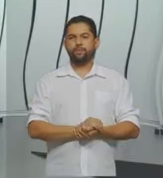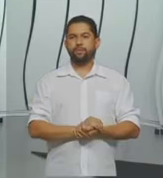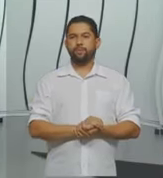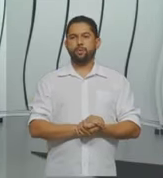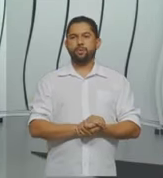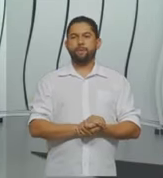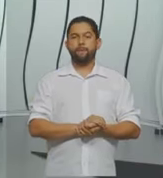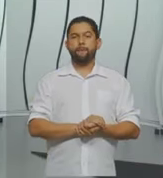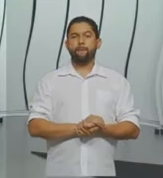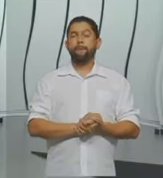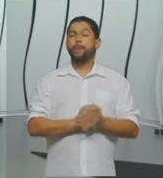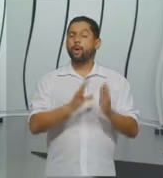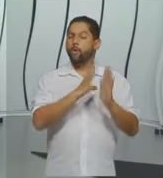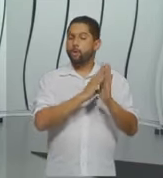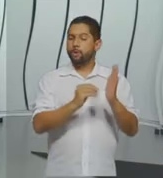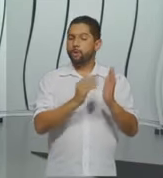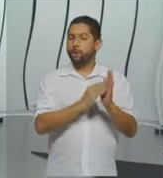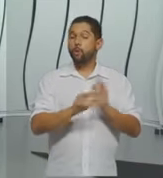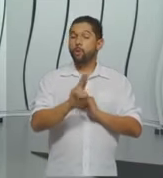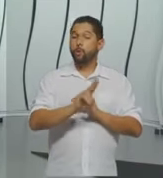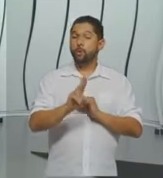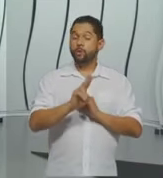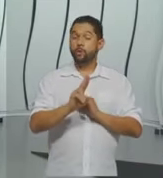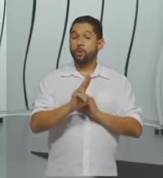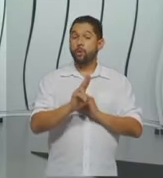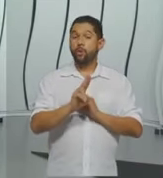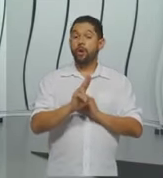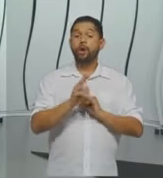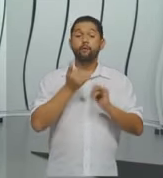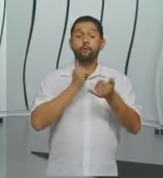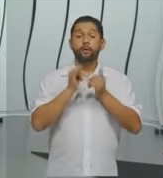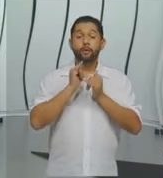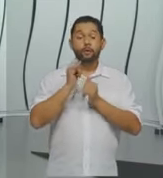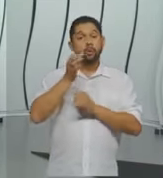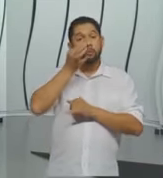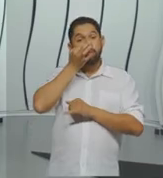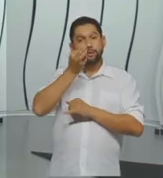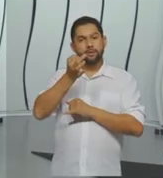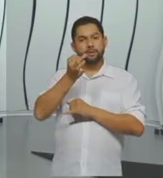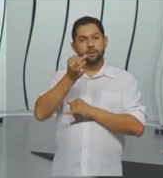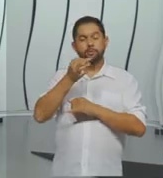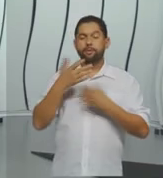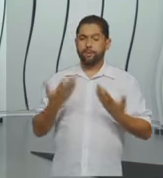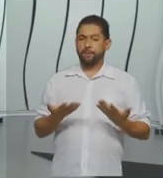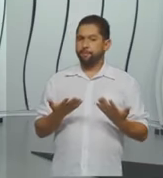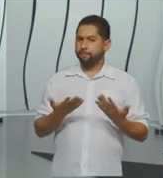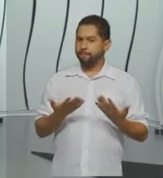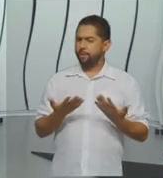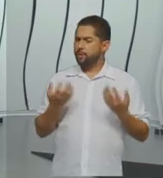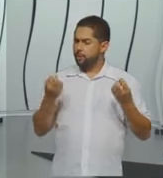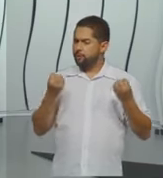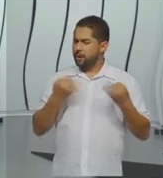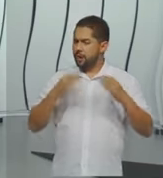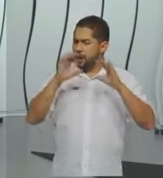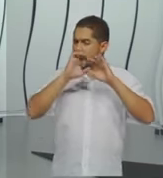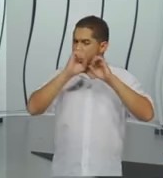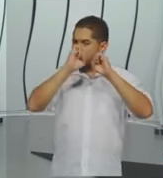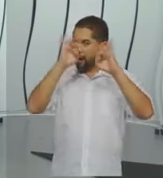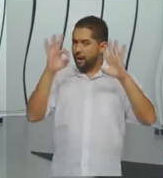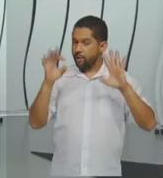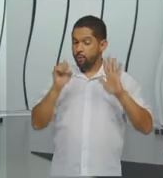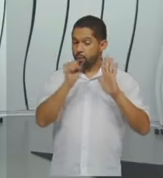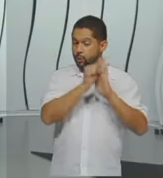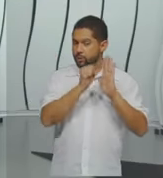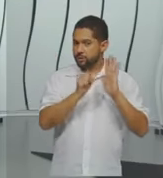construído a partir de dados observacionais, ok? Deixando claro uma coisa, no século XVI ainda não